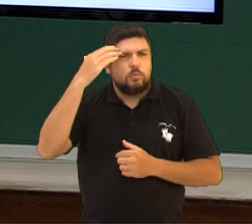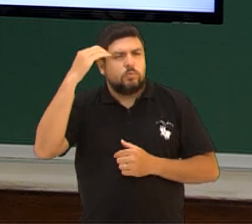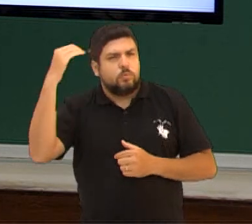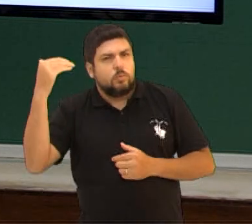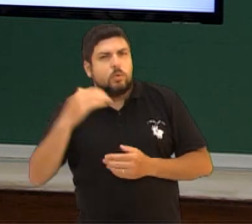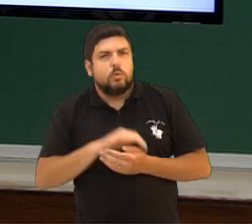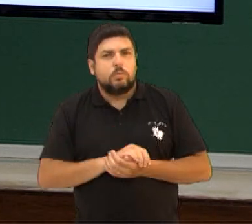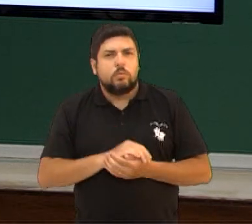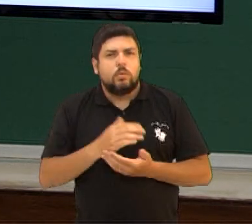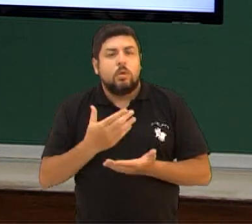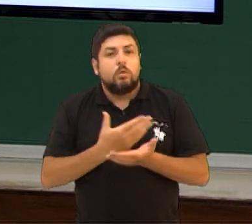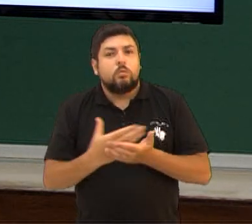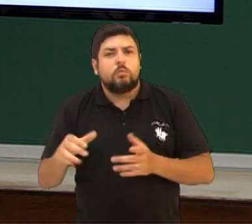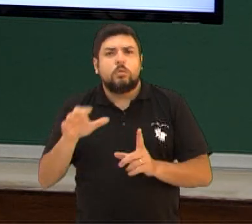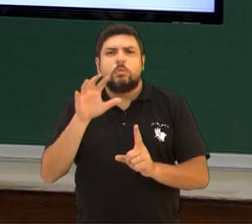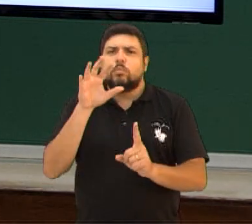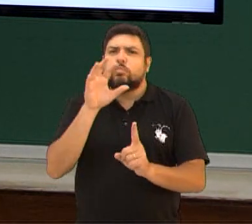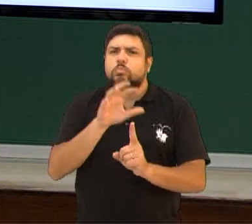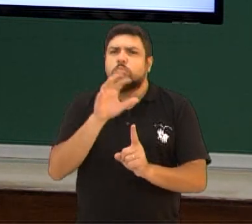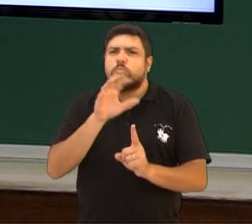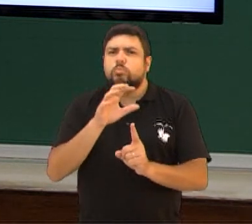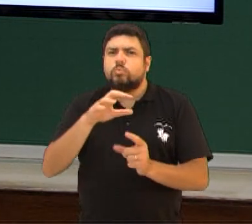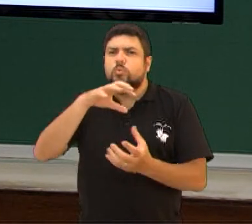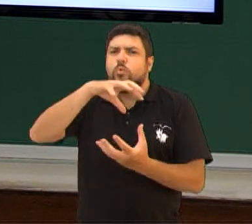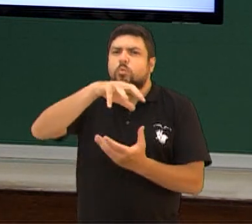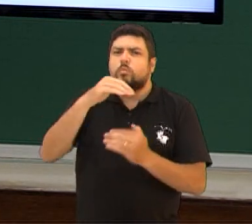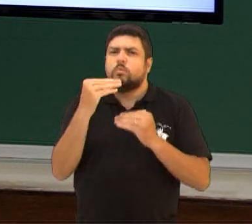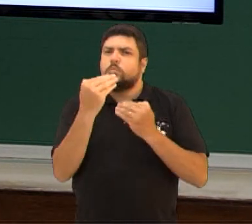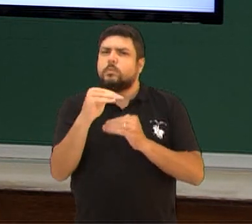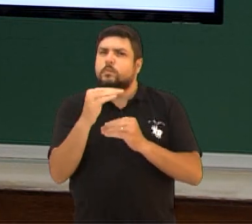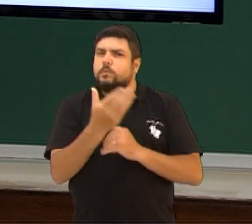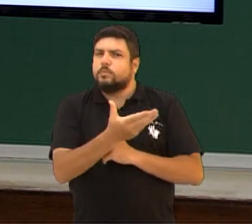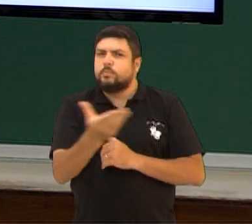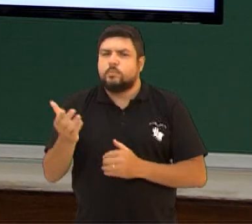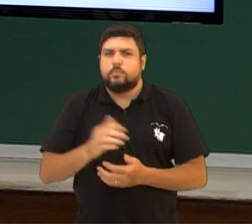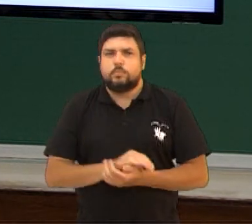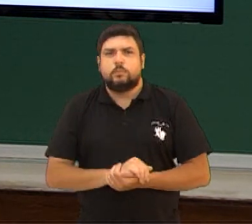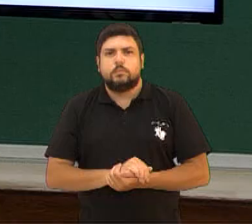fazendo essa imposição de um mundo padronizado para você.